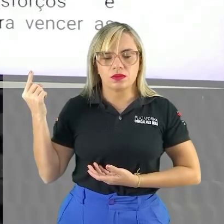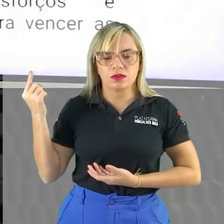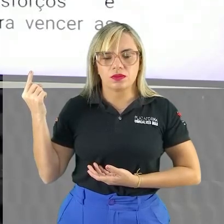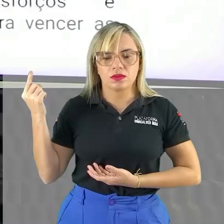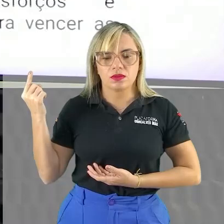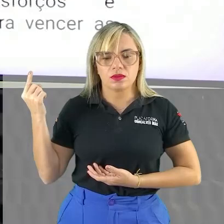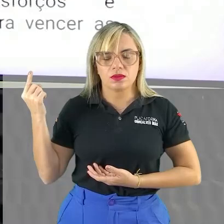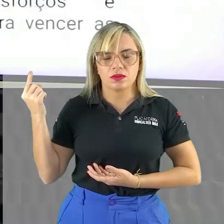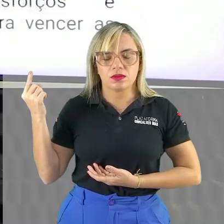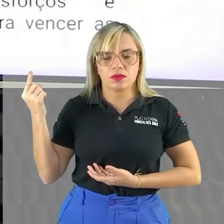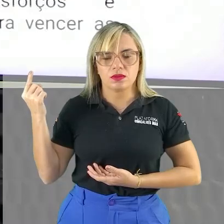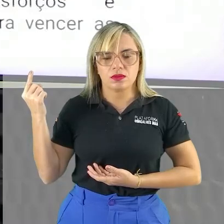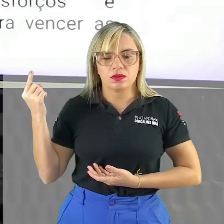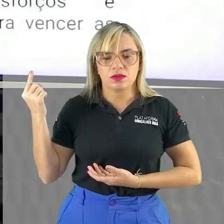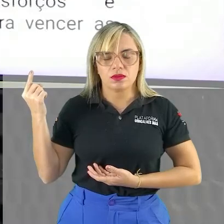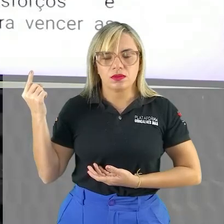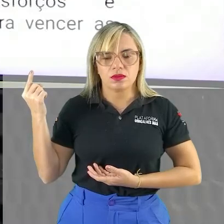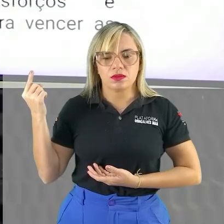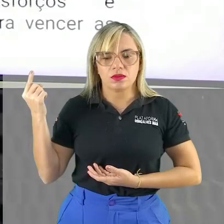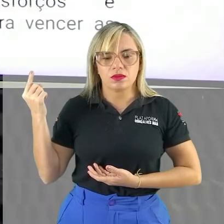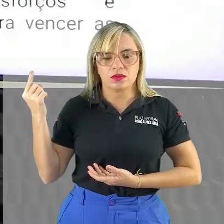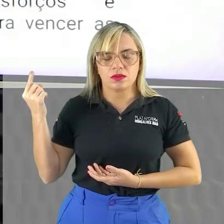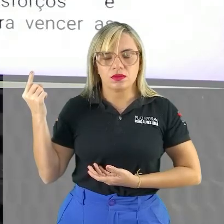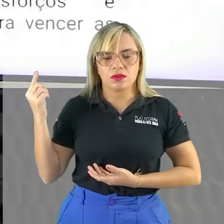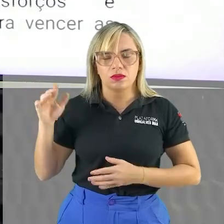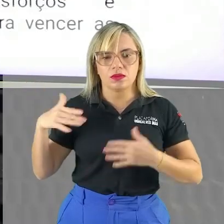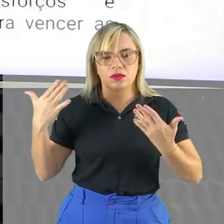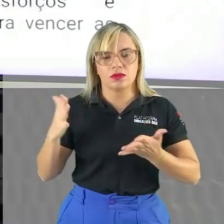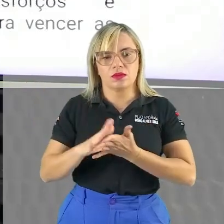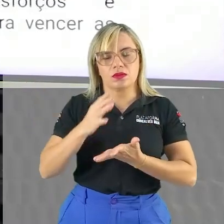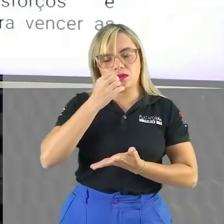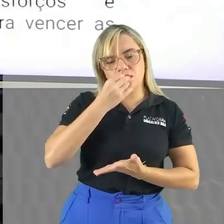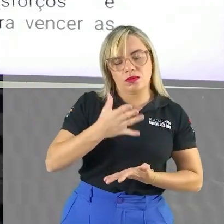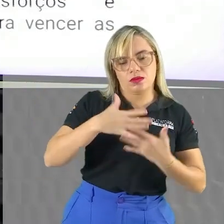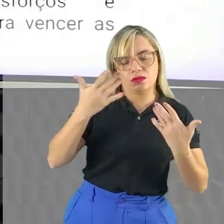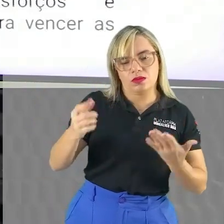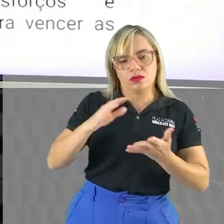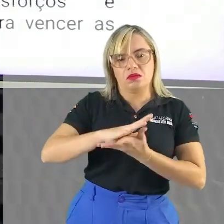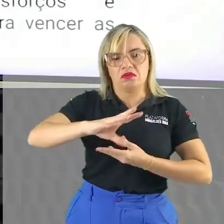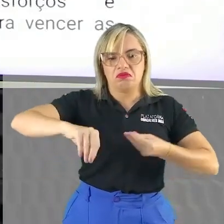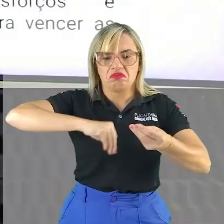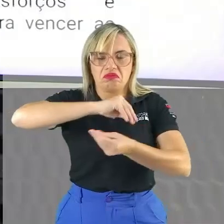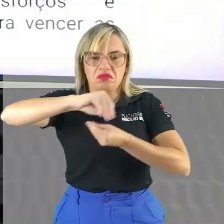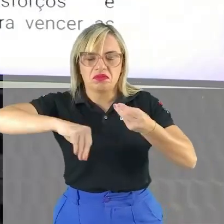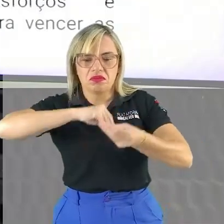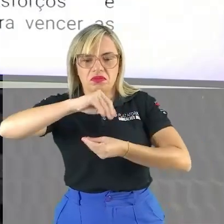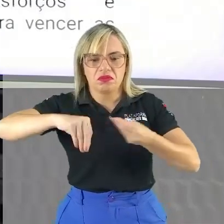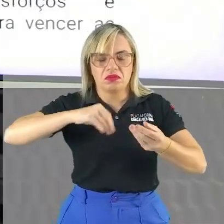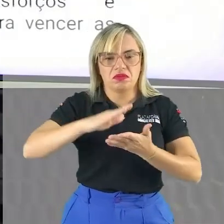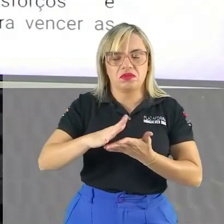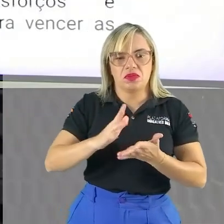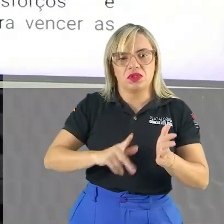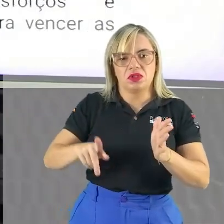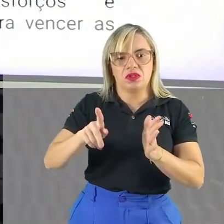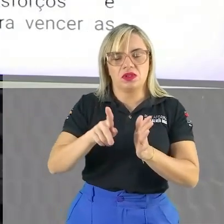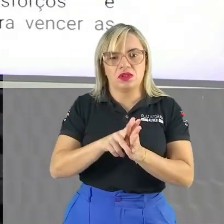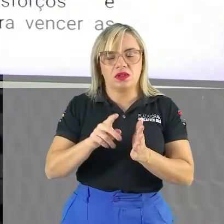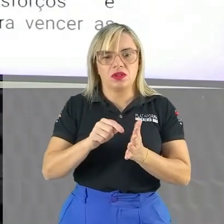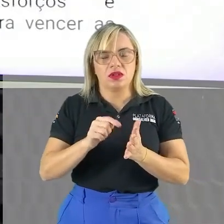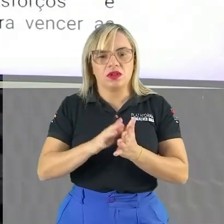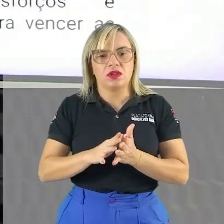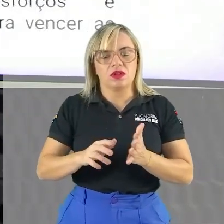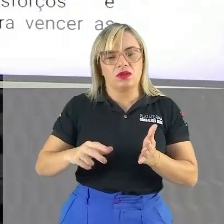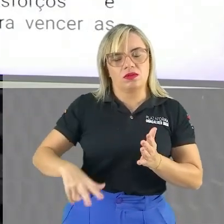consenso estabelecido a partir de acordo entre Estado e colônias. Bom, tá uma mistura aí, né, sobre iniciativa privada,